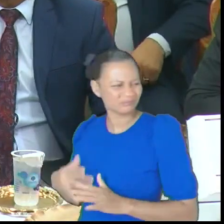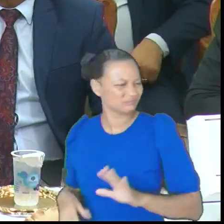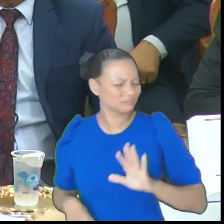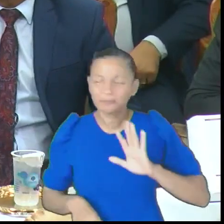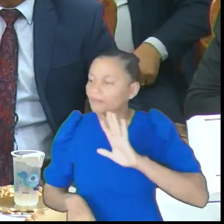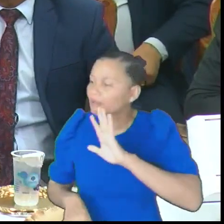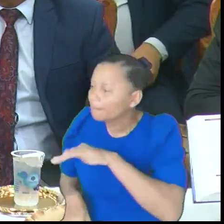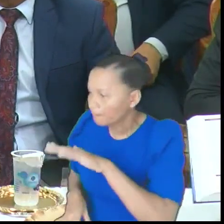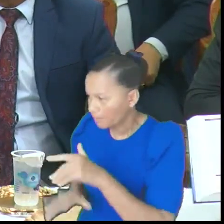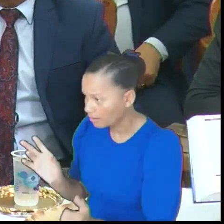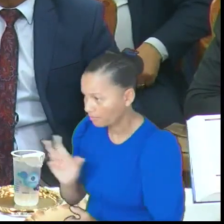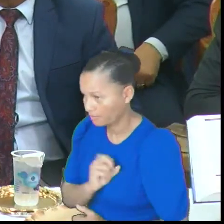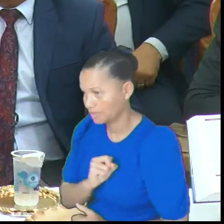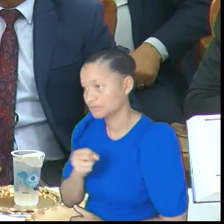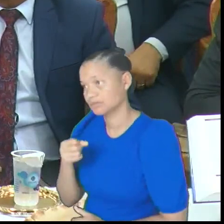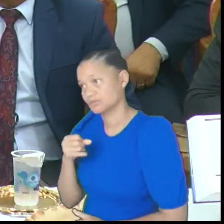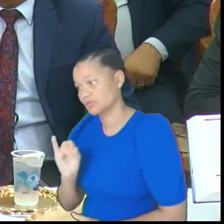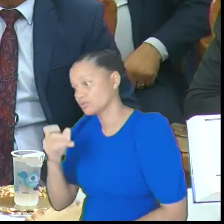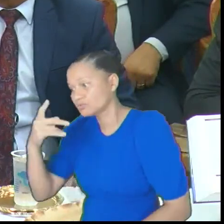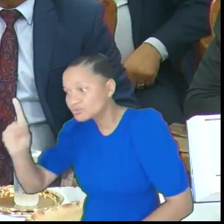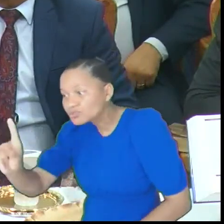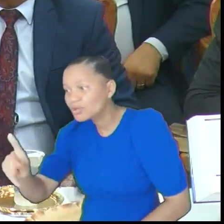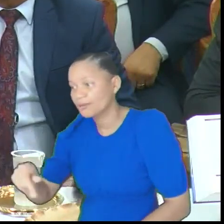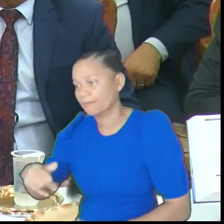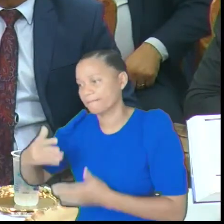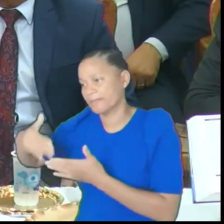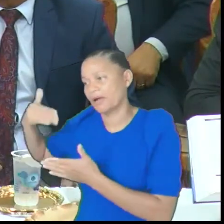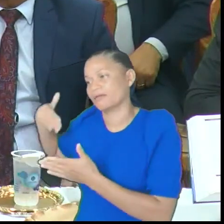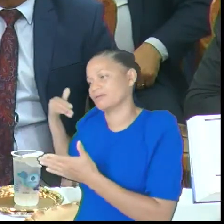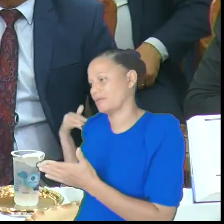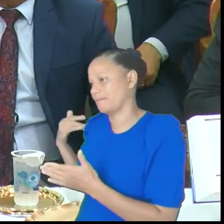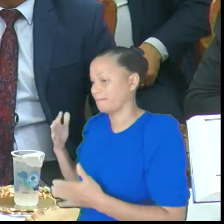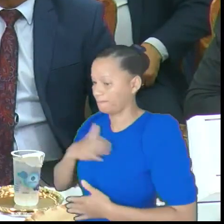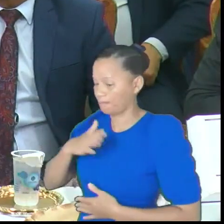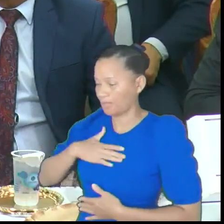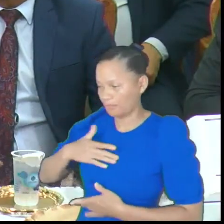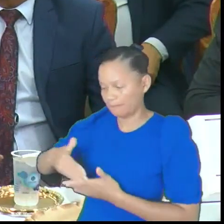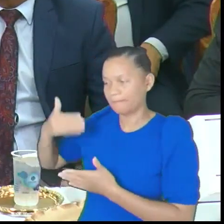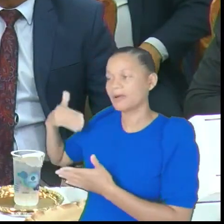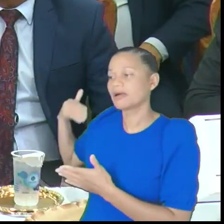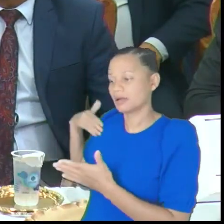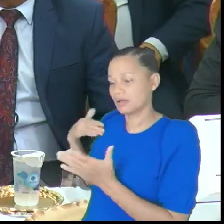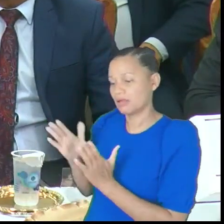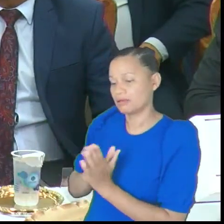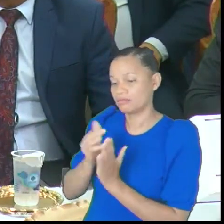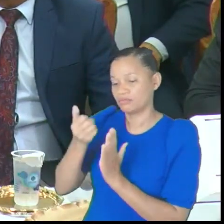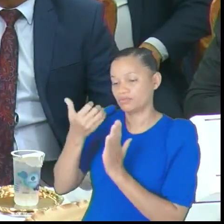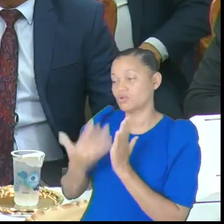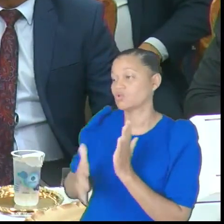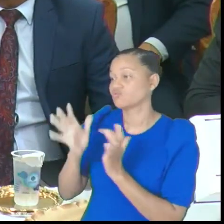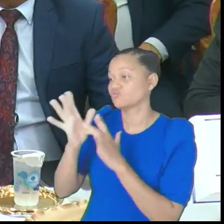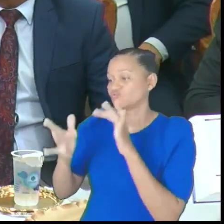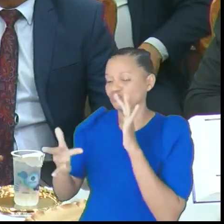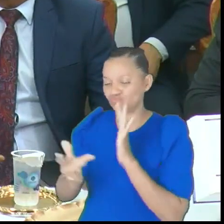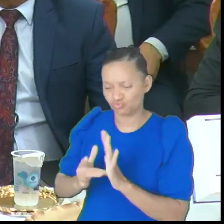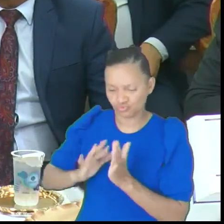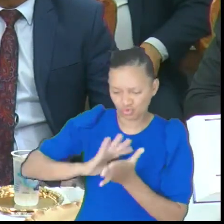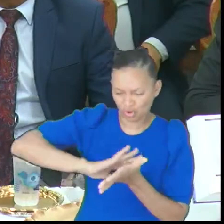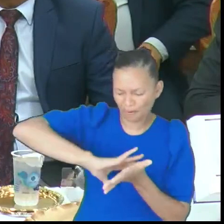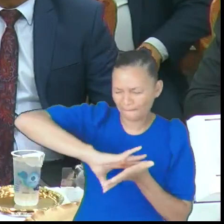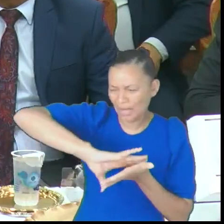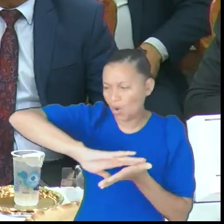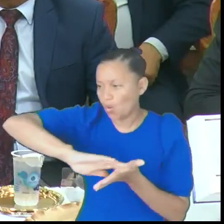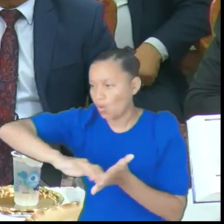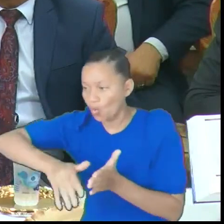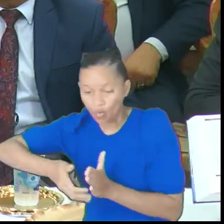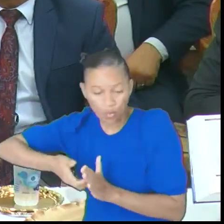ele: meu amado, só se for no seu passado, porque no meu passado a Bíblia diz que Jesus pegou tudo e jogou